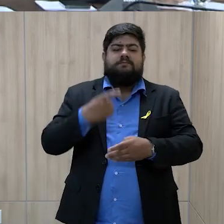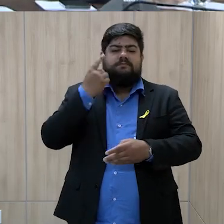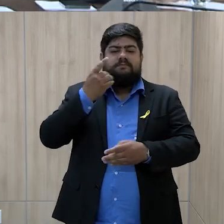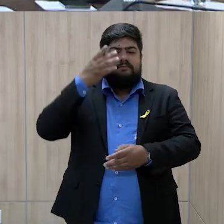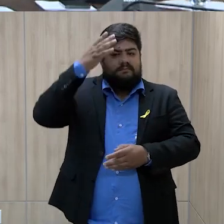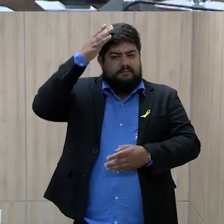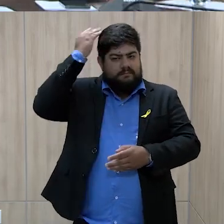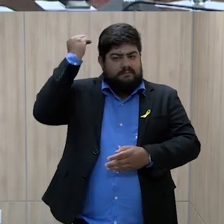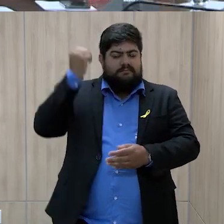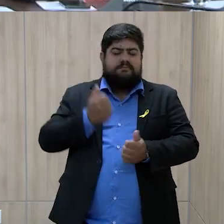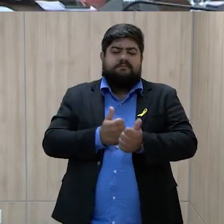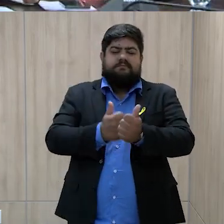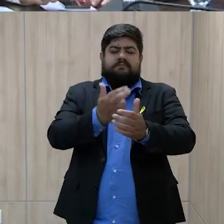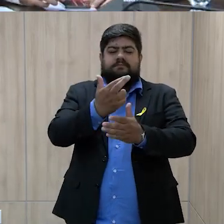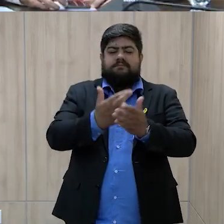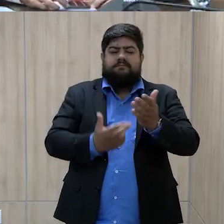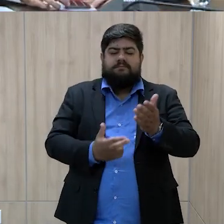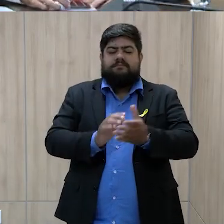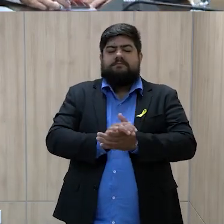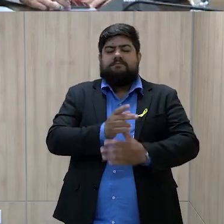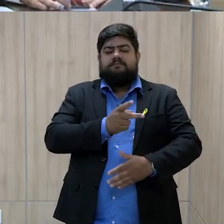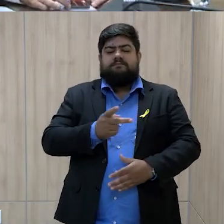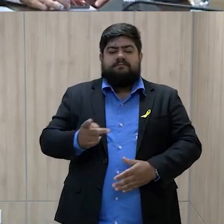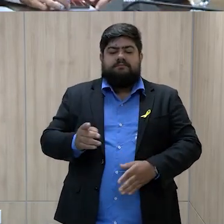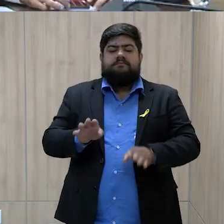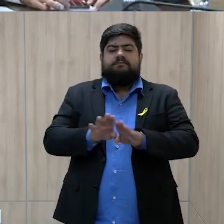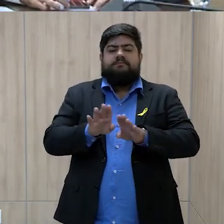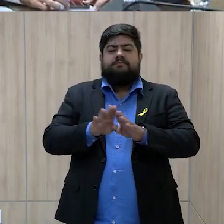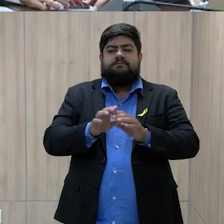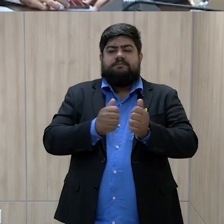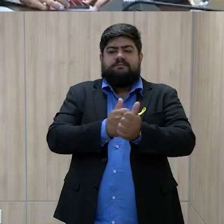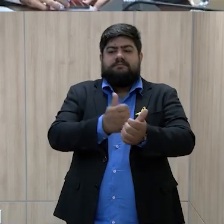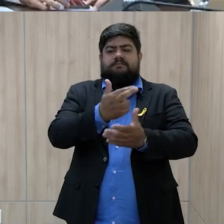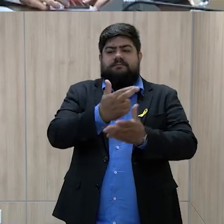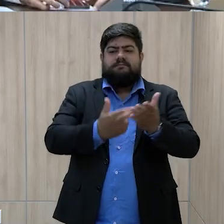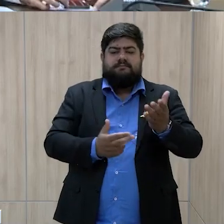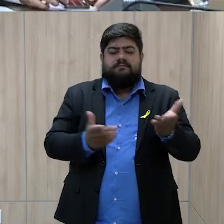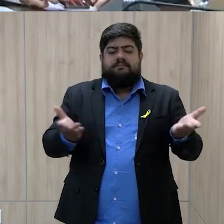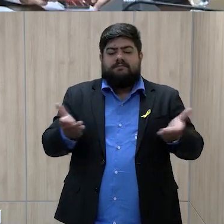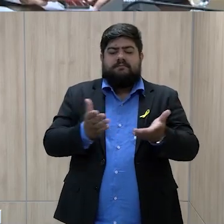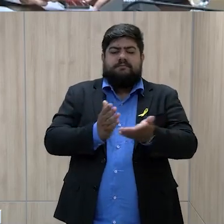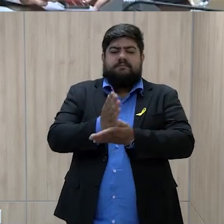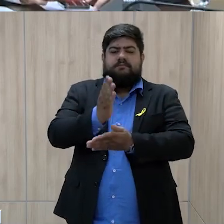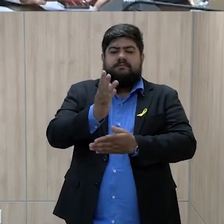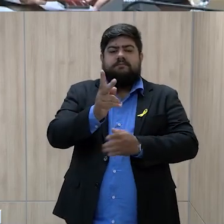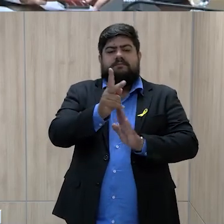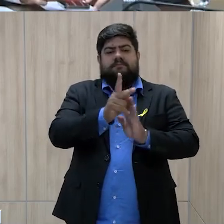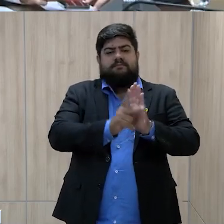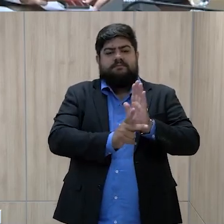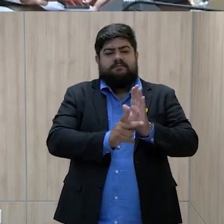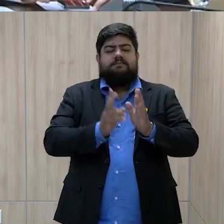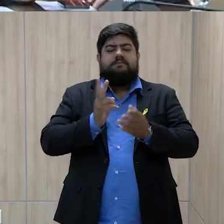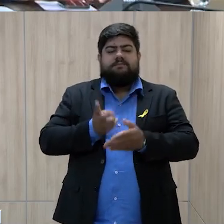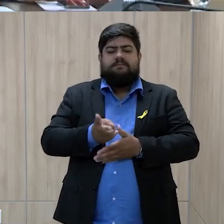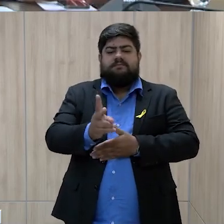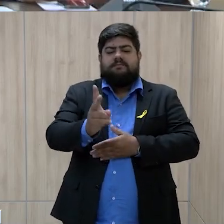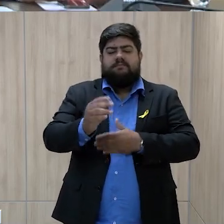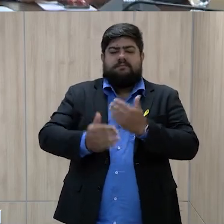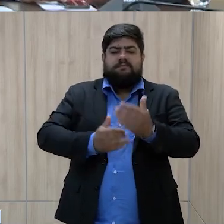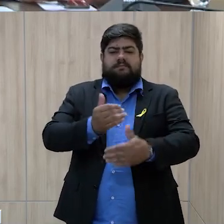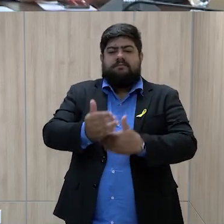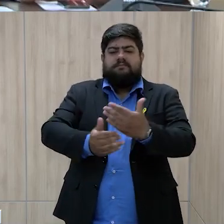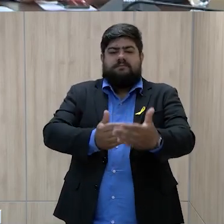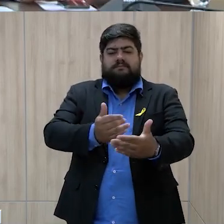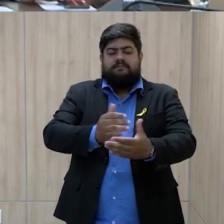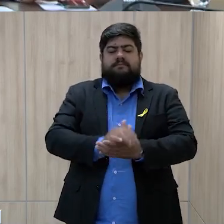Deputado delegado Camargo com o relator a presidência acompanha o relator Está aprovado parecer